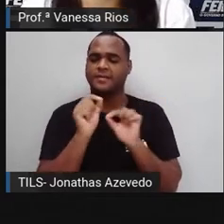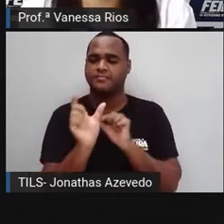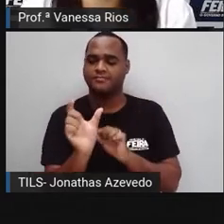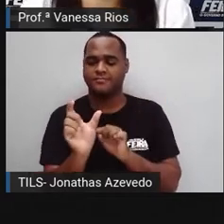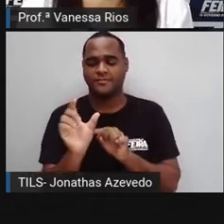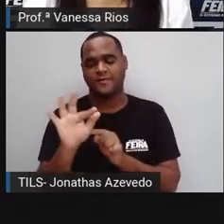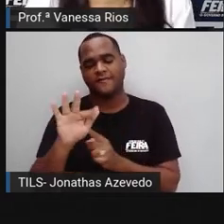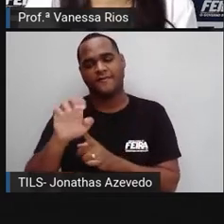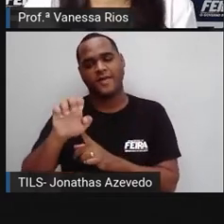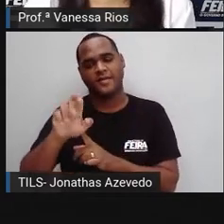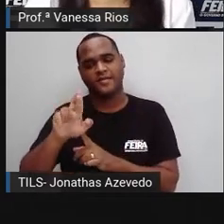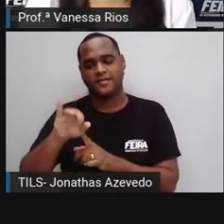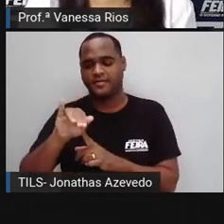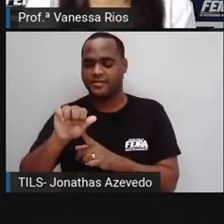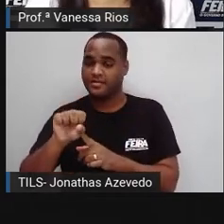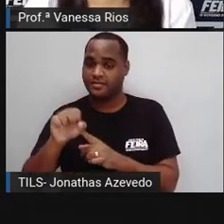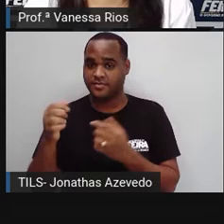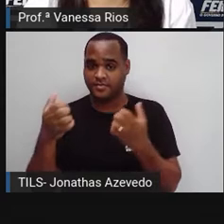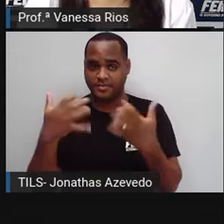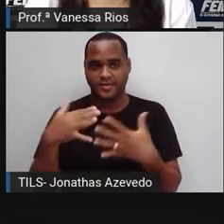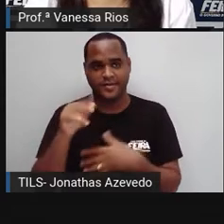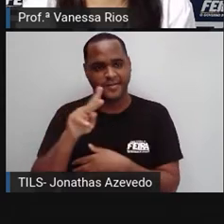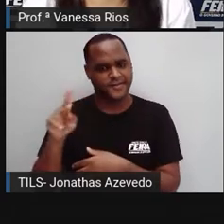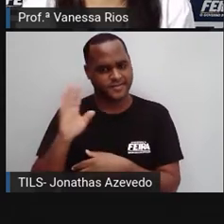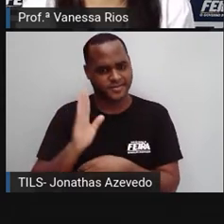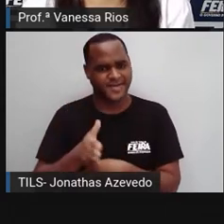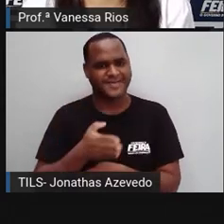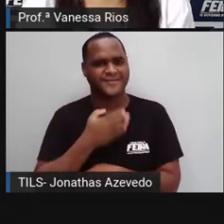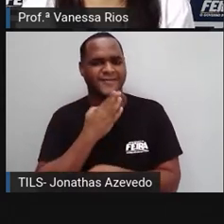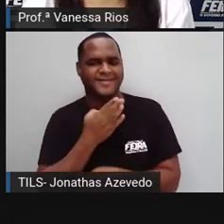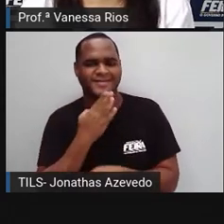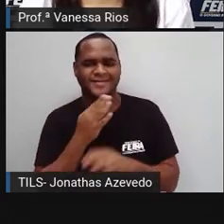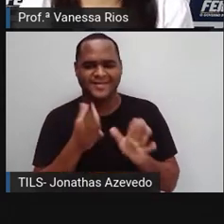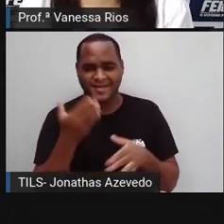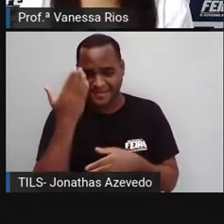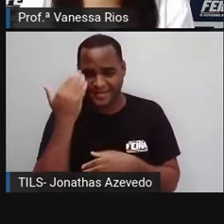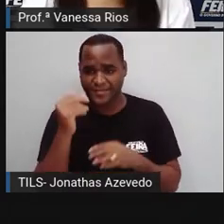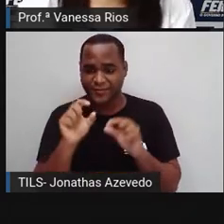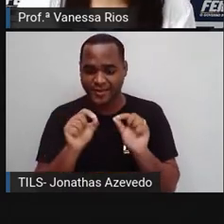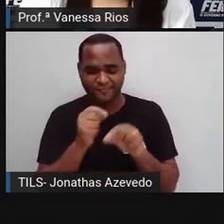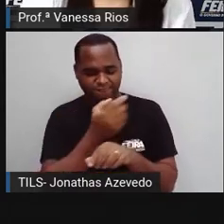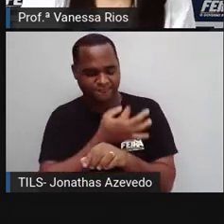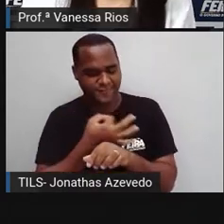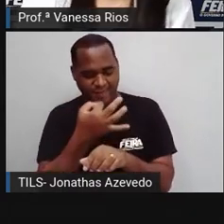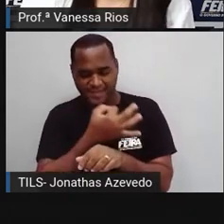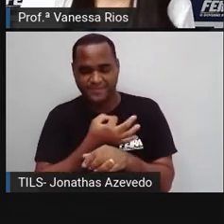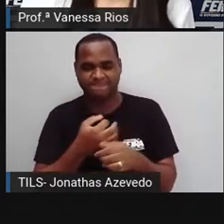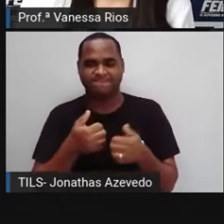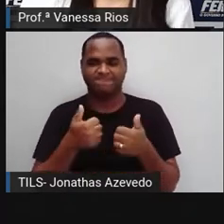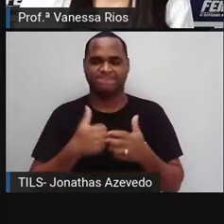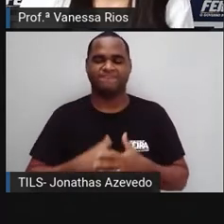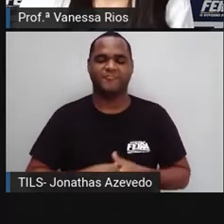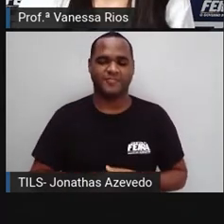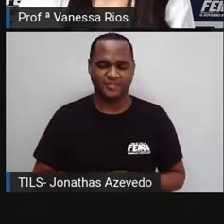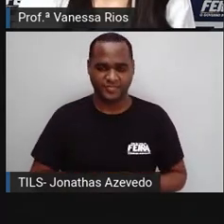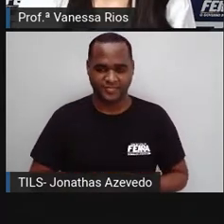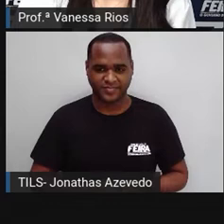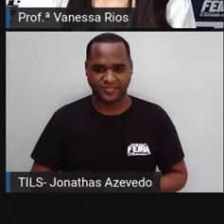palavra férias. Por isso a Pró coloca, você já sabe o que são férias.